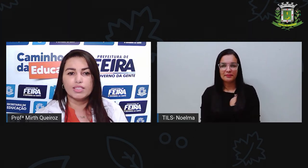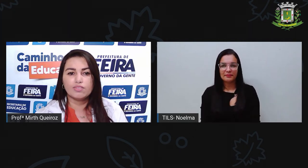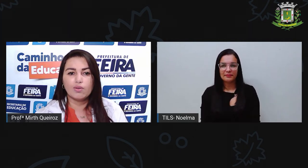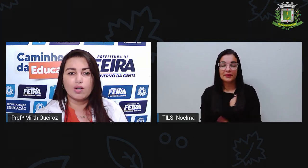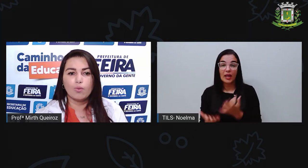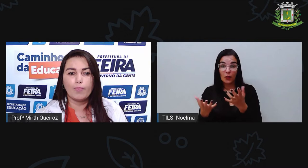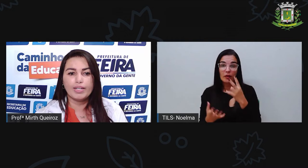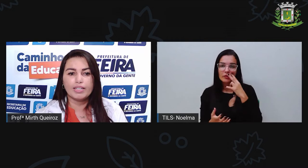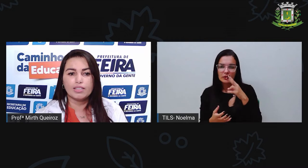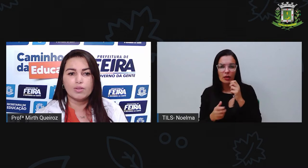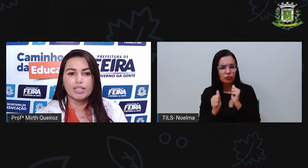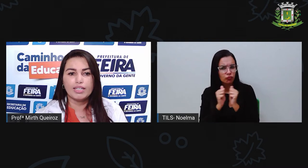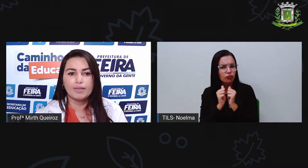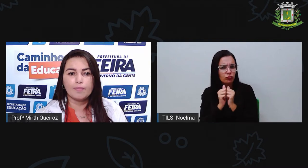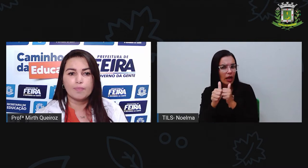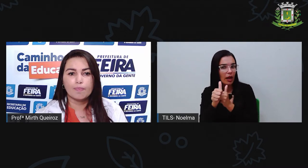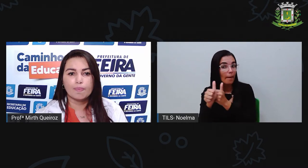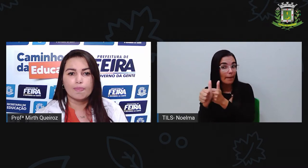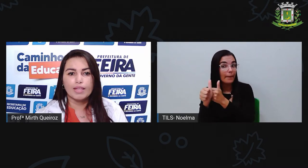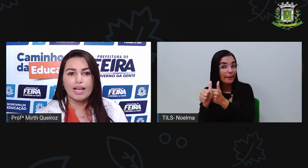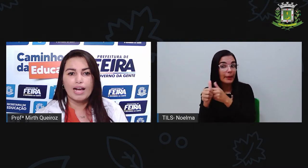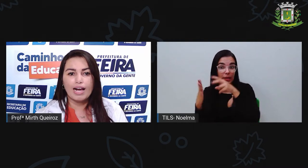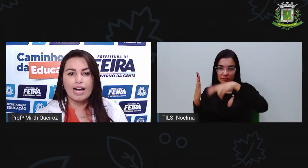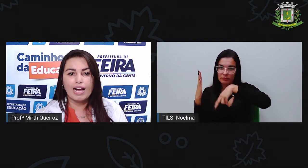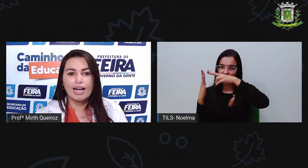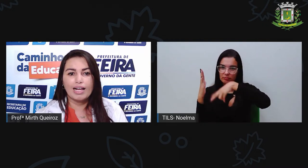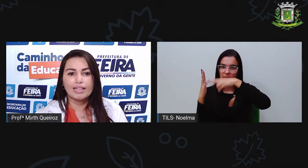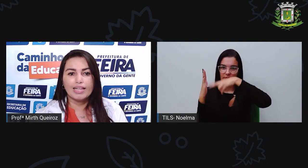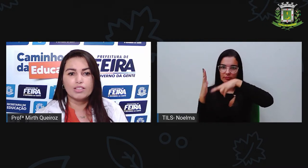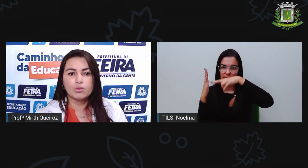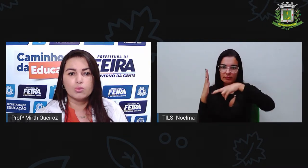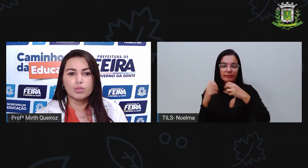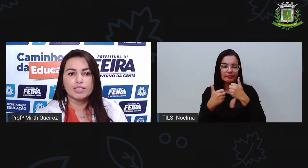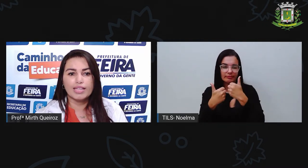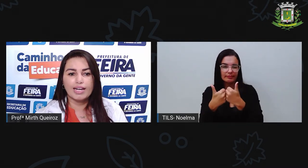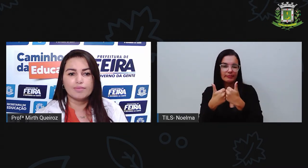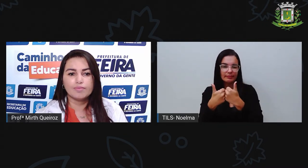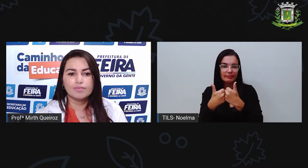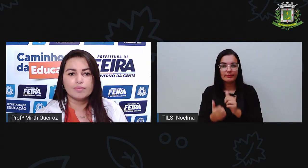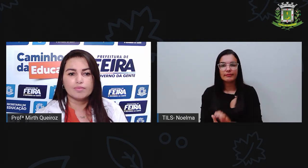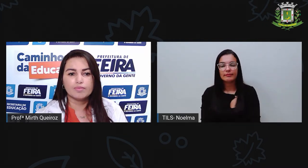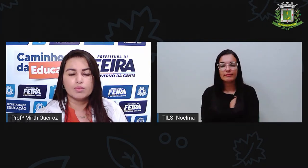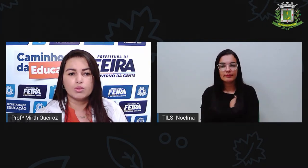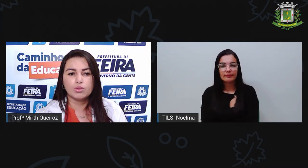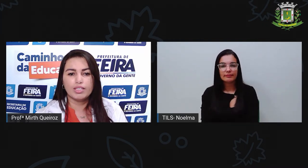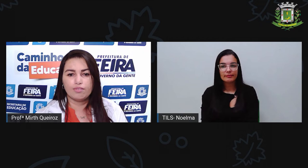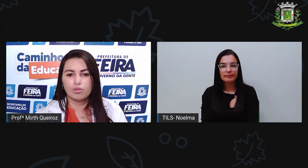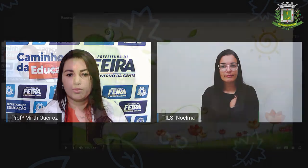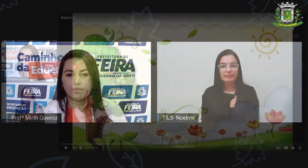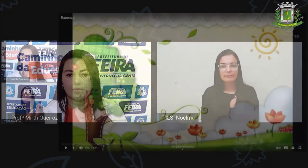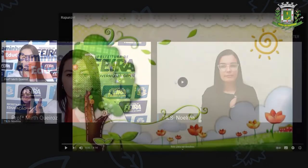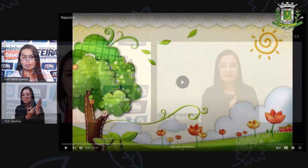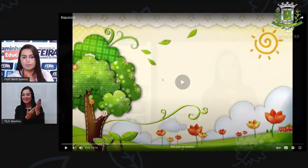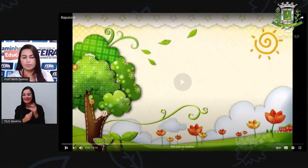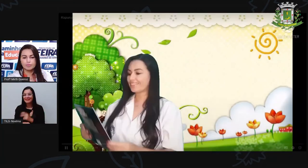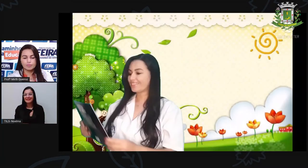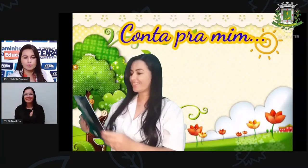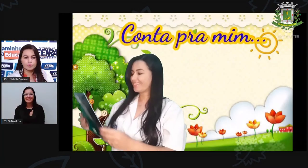eu quero que vocês vão acompanhando aí a leitura, tá? Do livro.